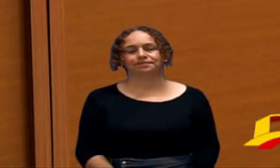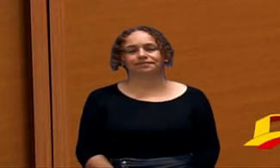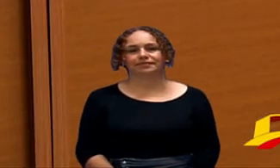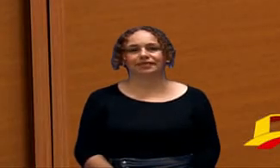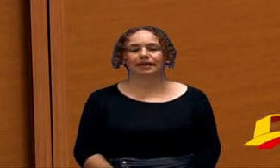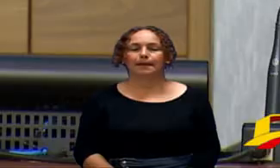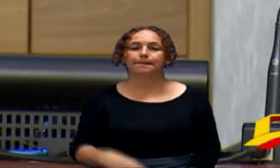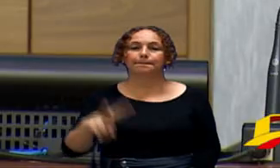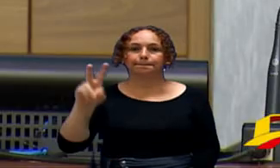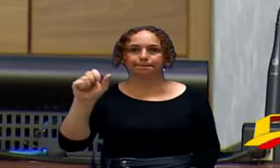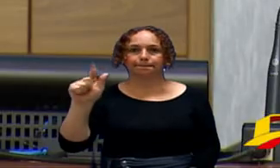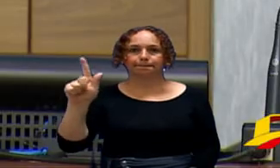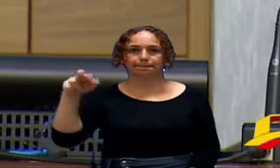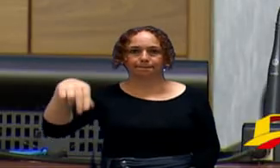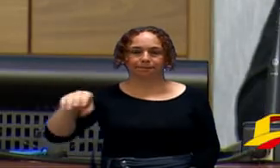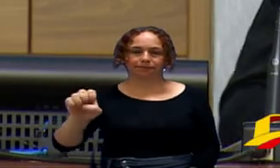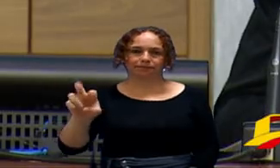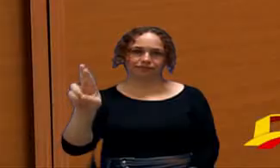Wagner Ávila, por favor.